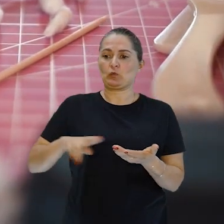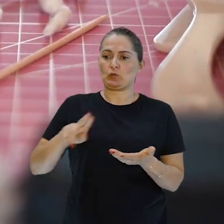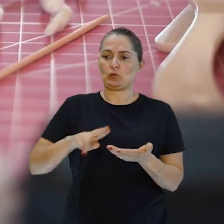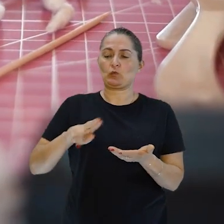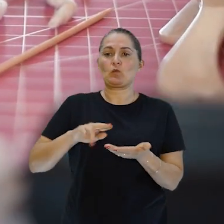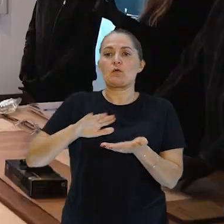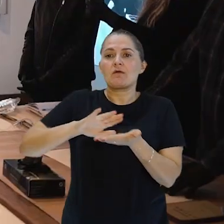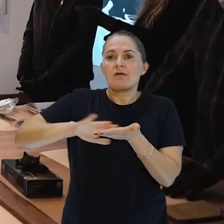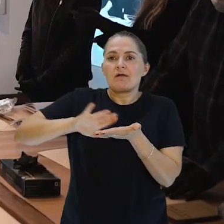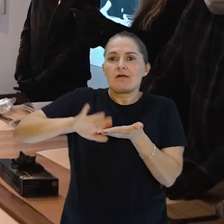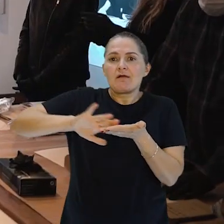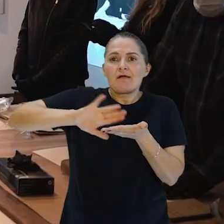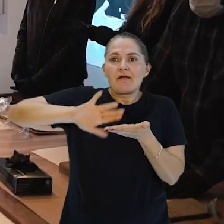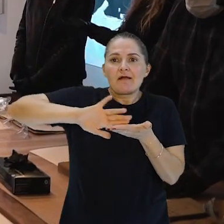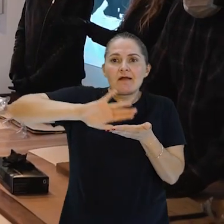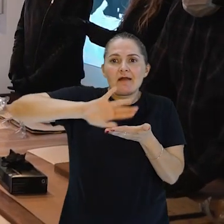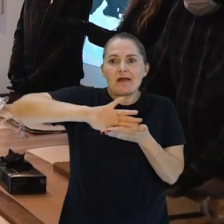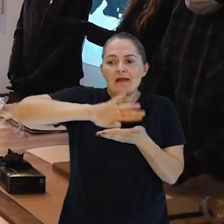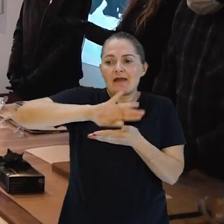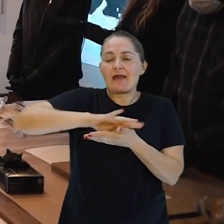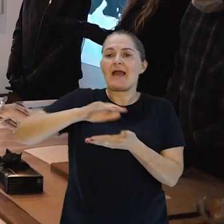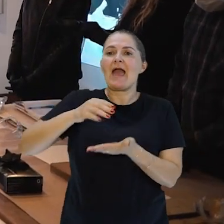em trincha macia,